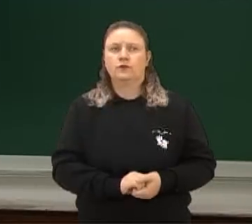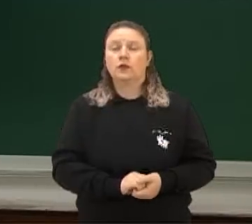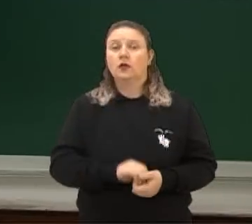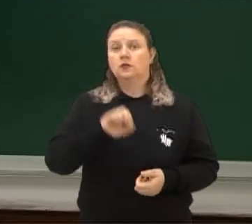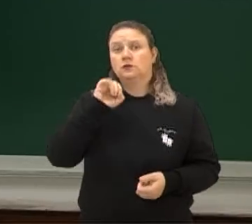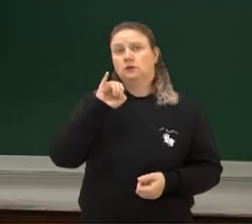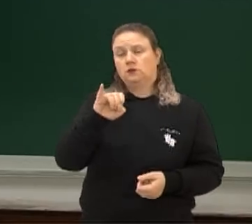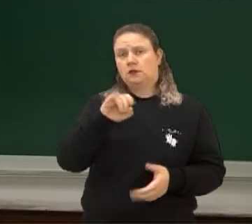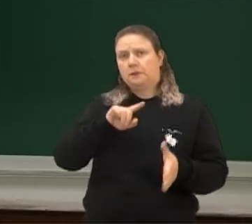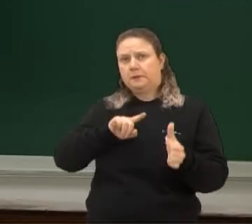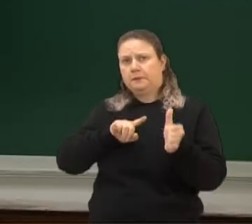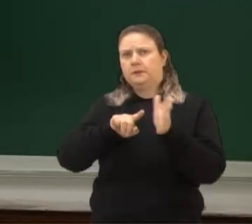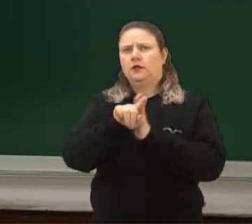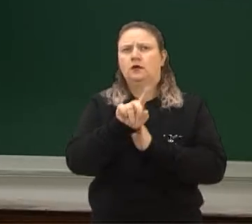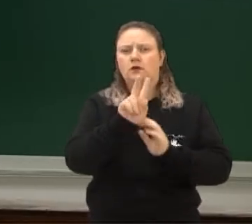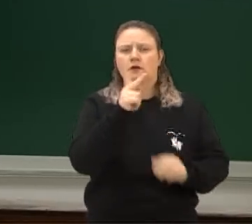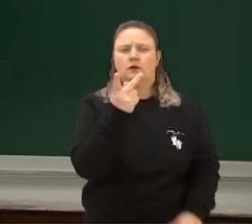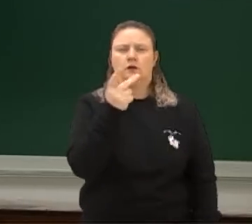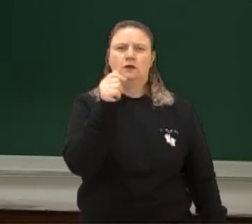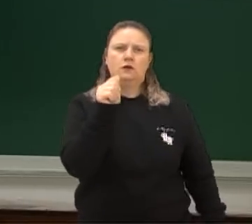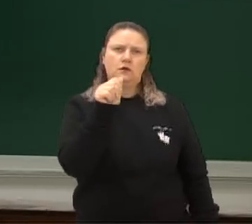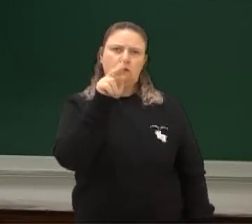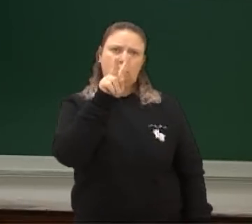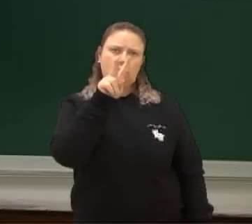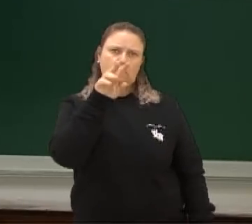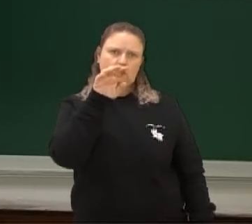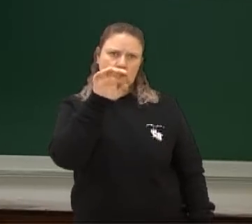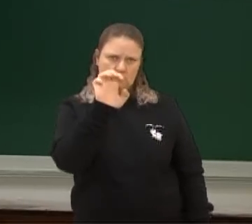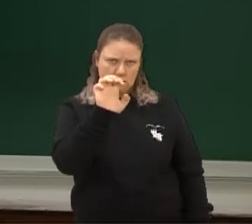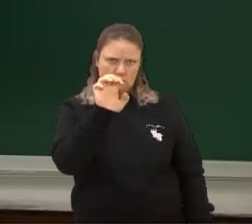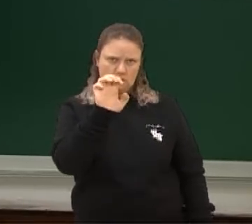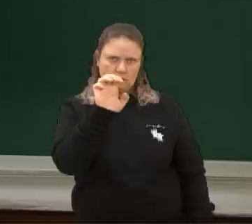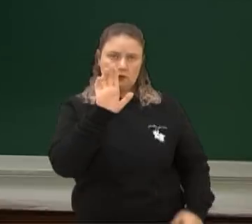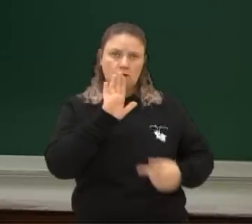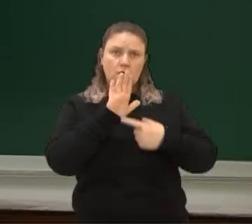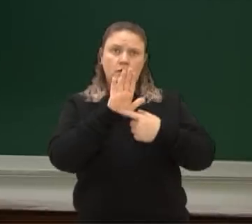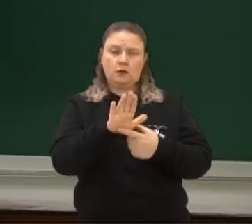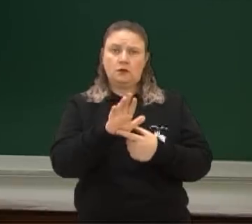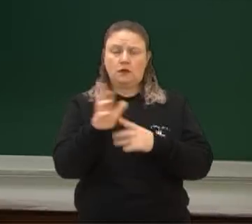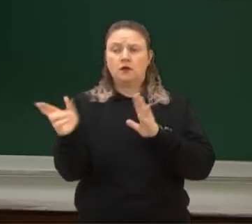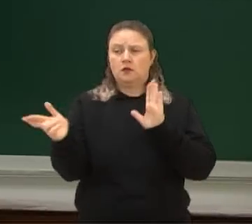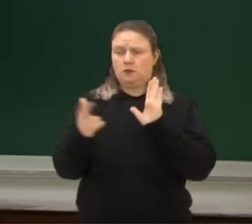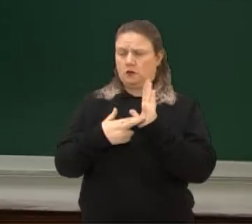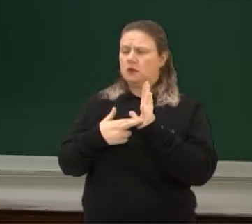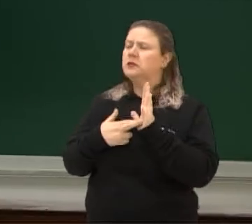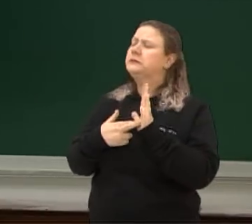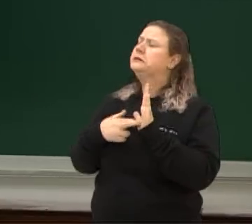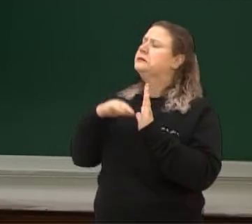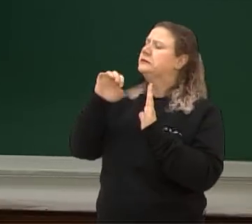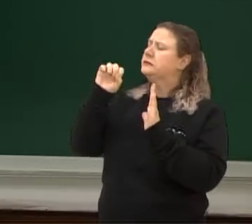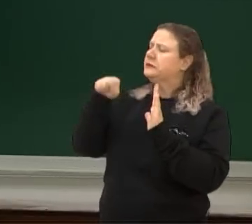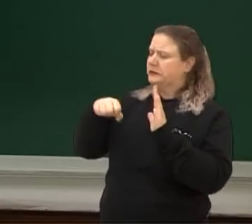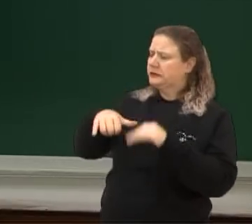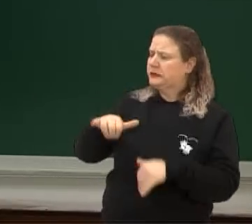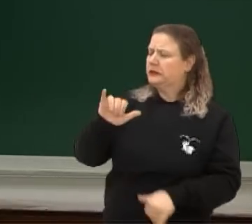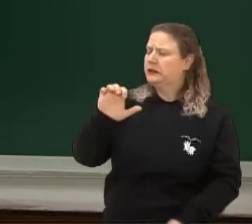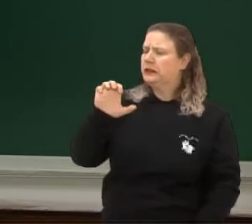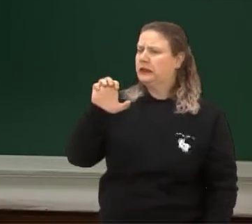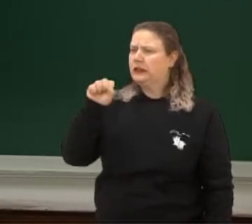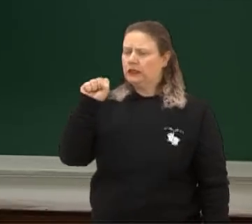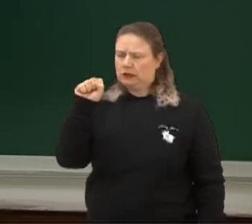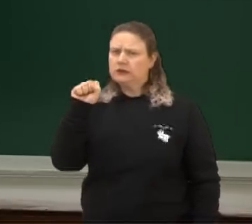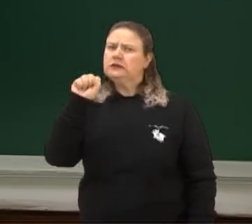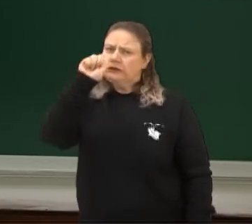na pergunta have, porque eu tenho you como sujeito, e eu vou responder sim, eu respondo yes, I